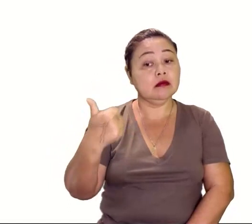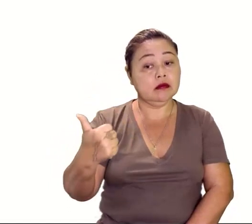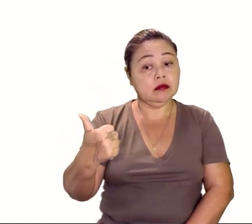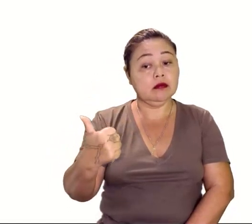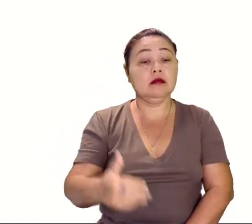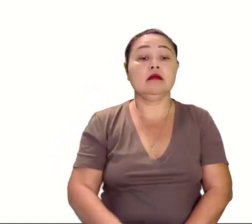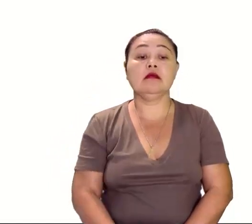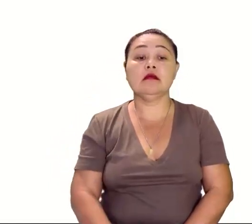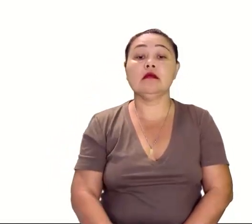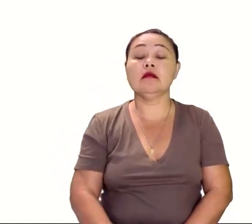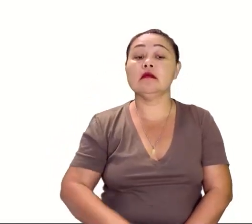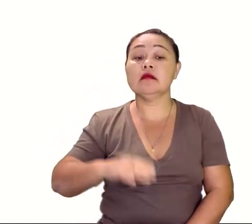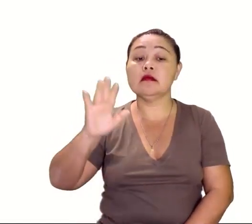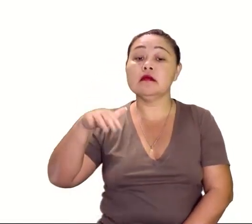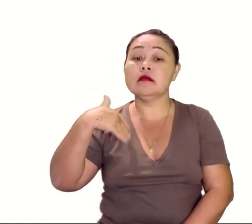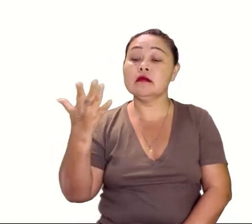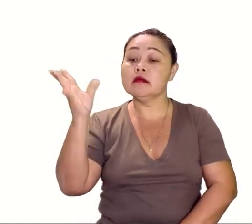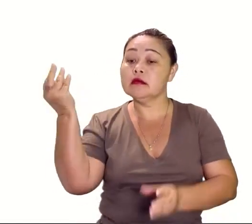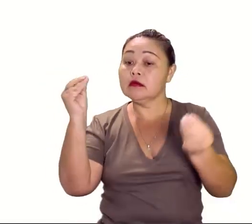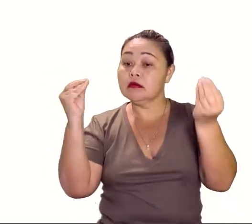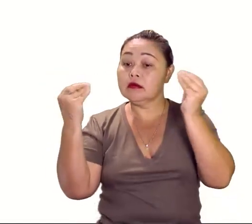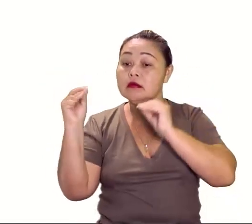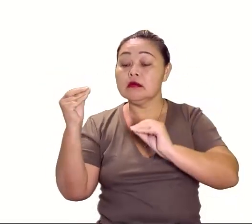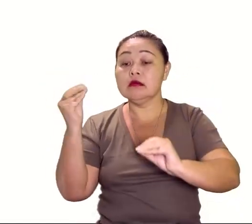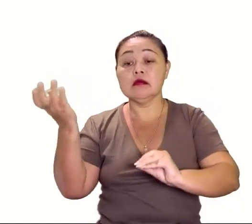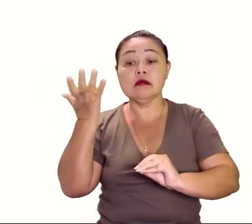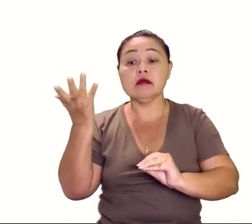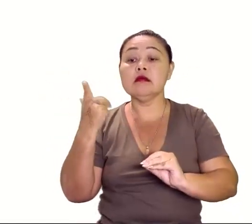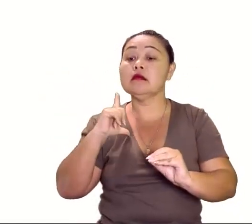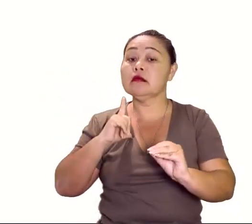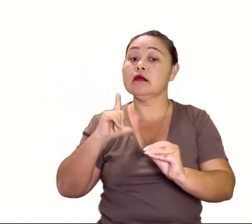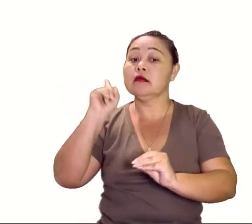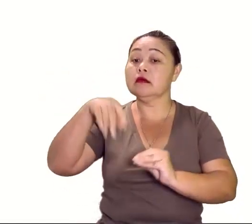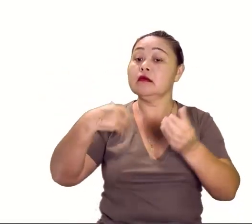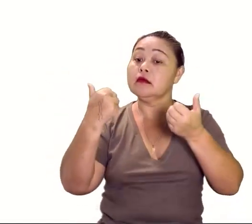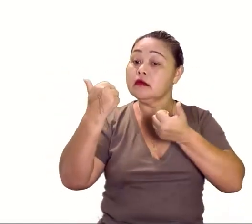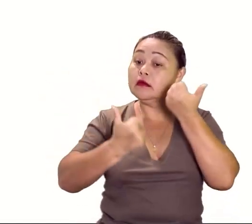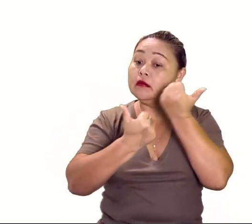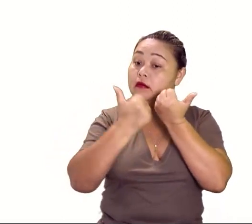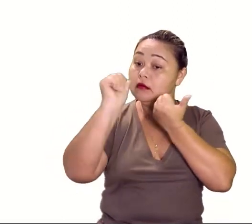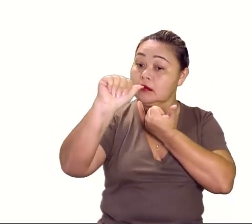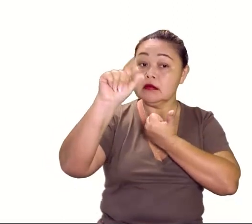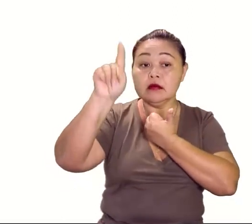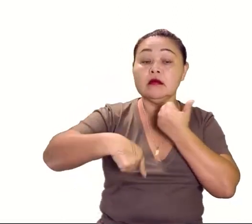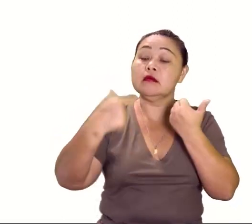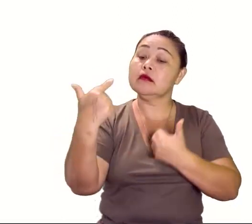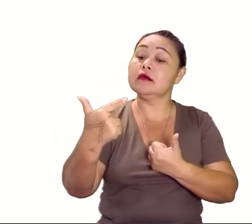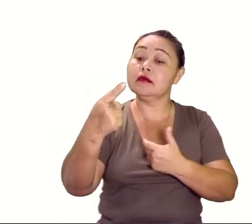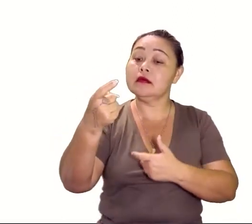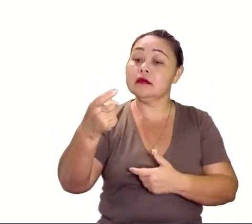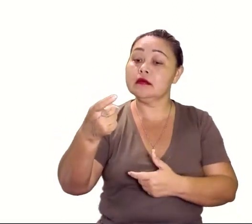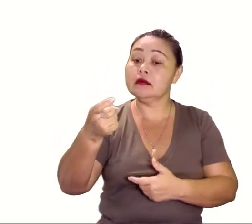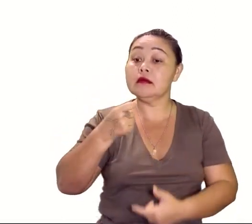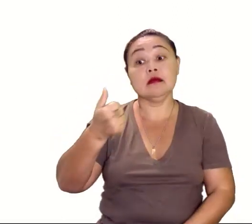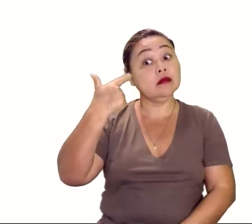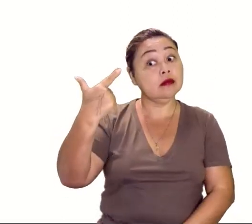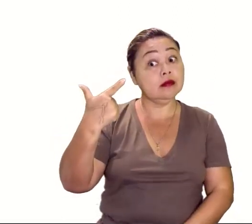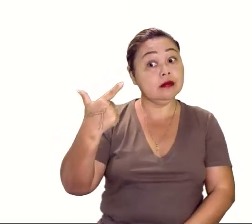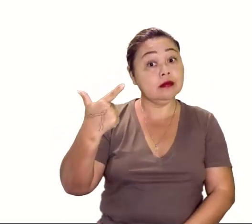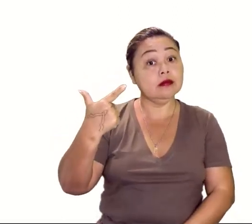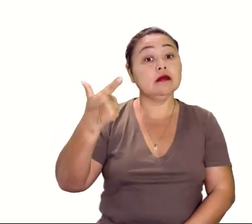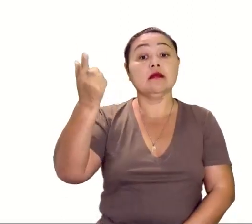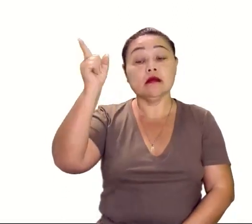igual a 1. Ah, então vamos montar, né? Ele quer que a gente monte. Então, no lugar do A, a gente vai usar o 2. Então, 2x ao